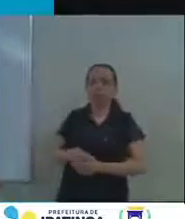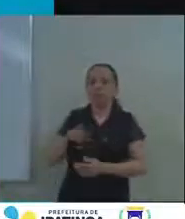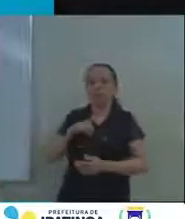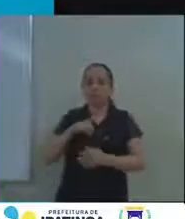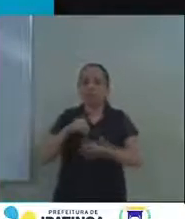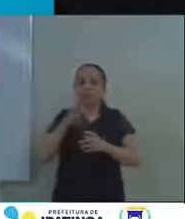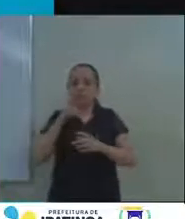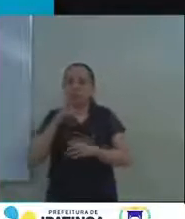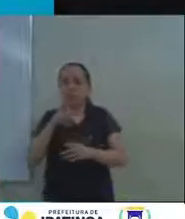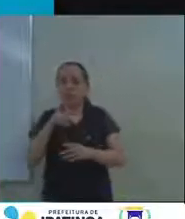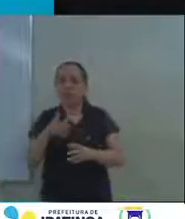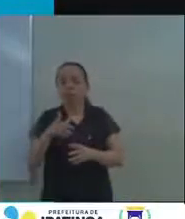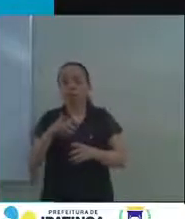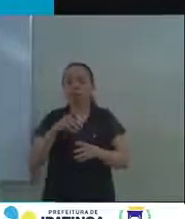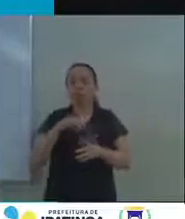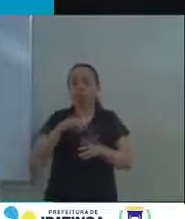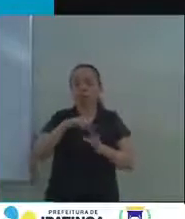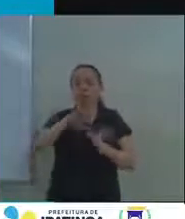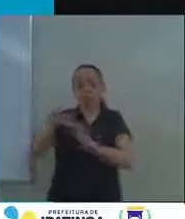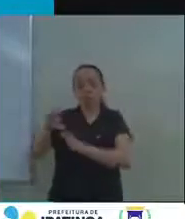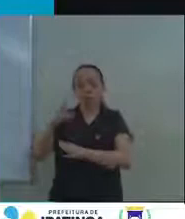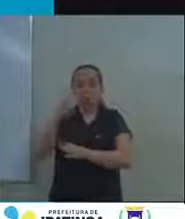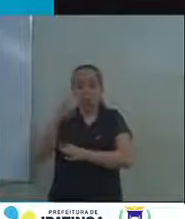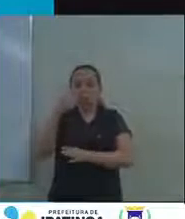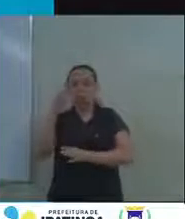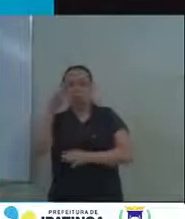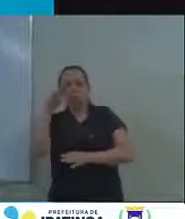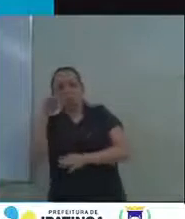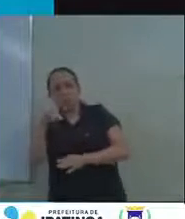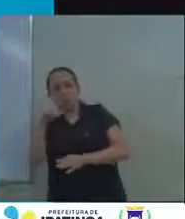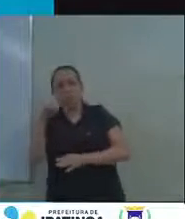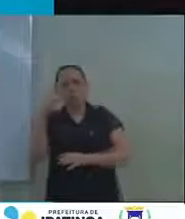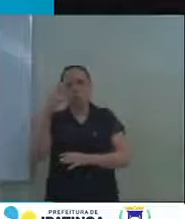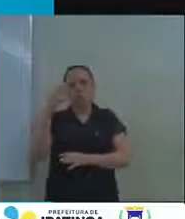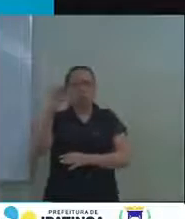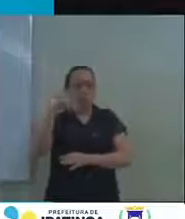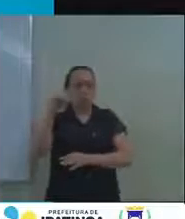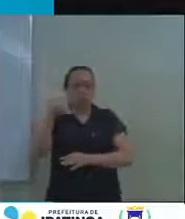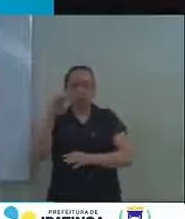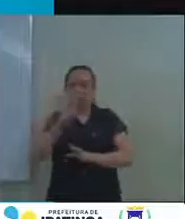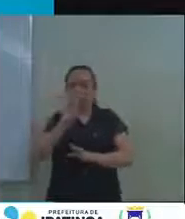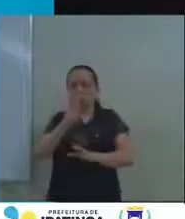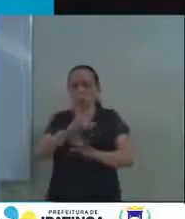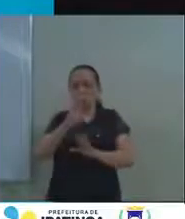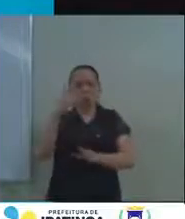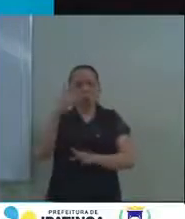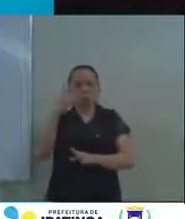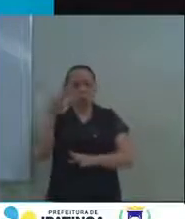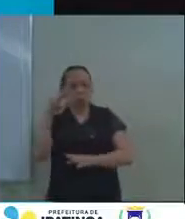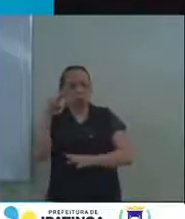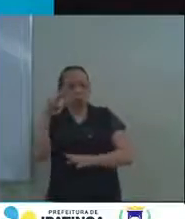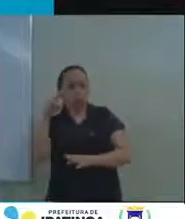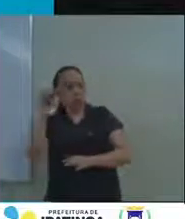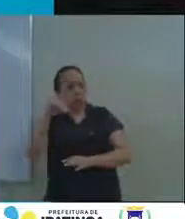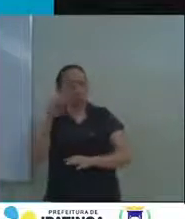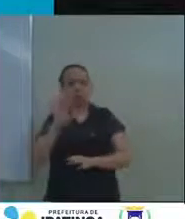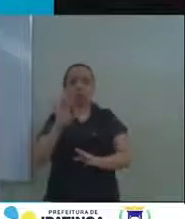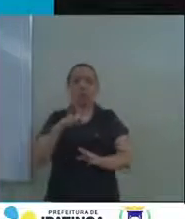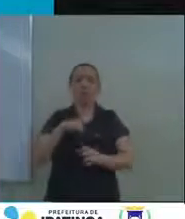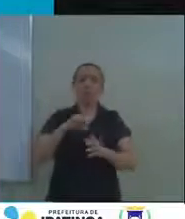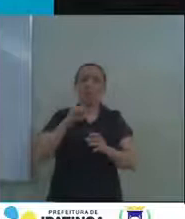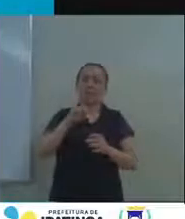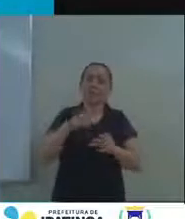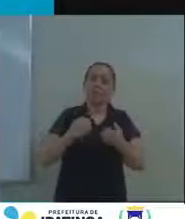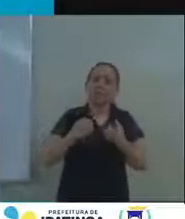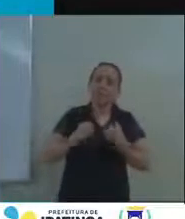respiratórios, 1-2 minutinhos de exercício é suficiente. Se sentiu cansaço,